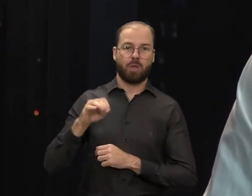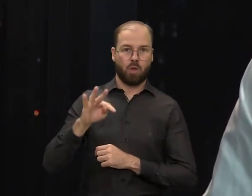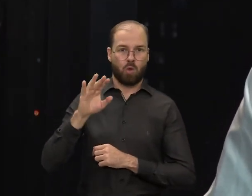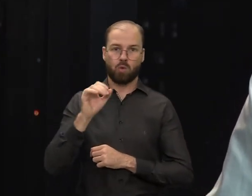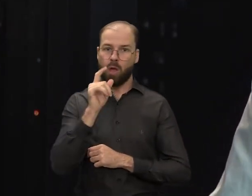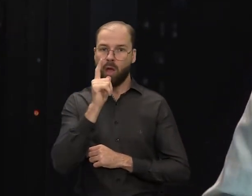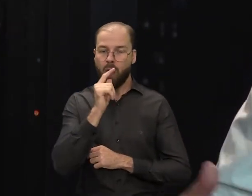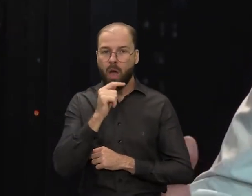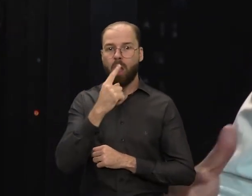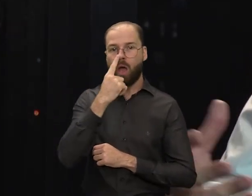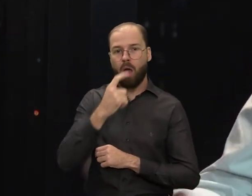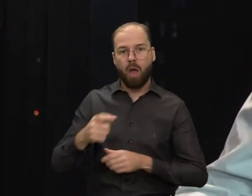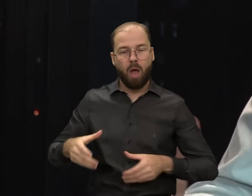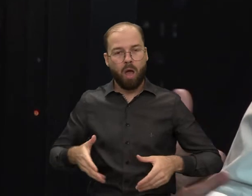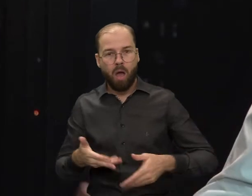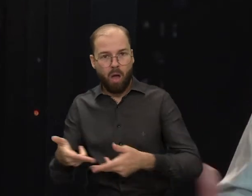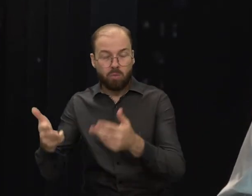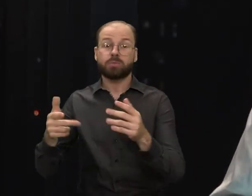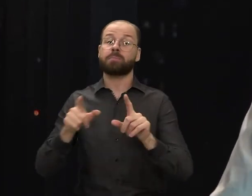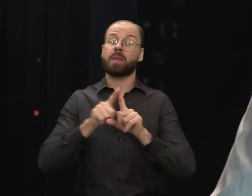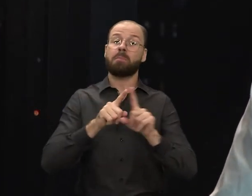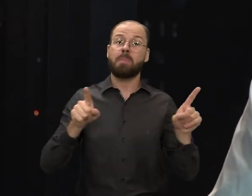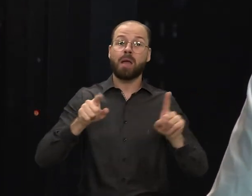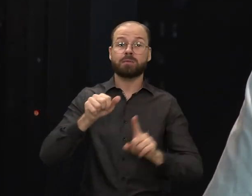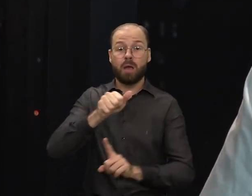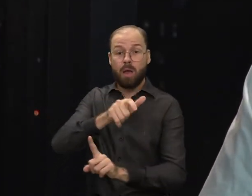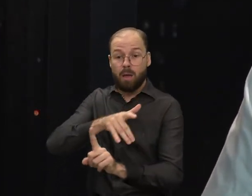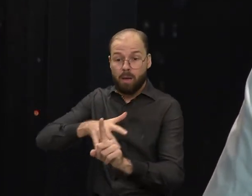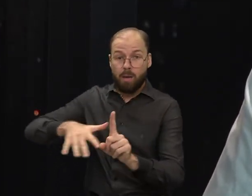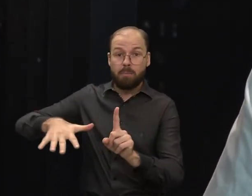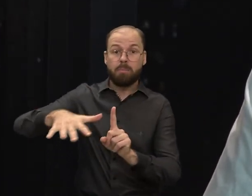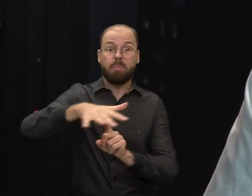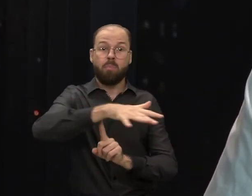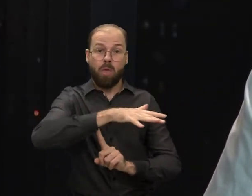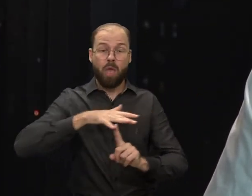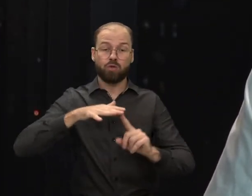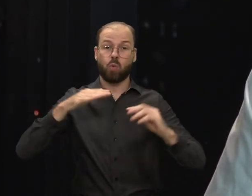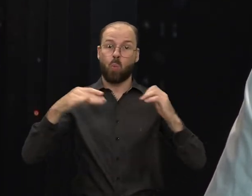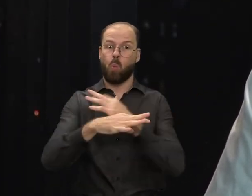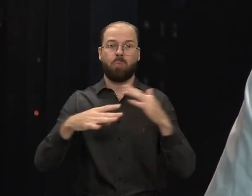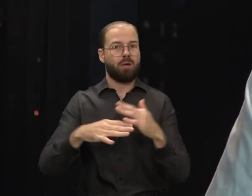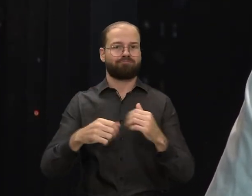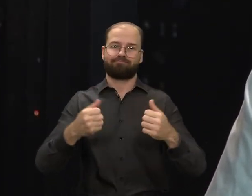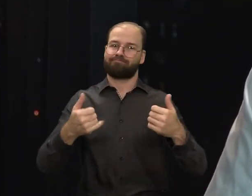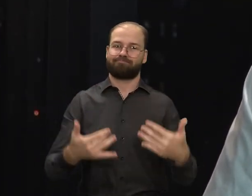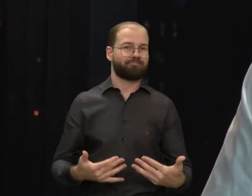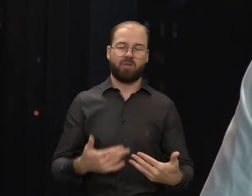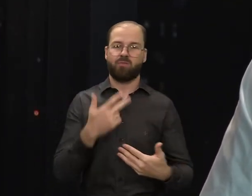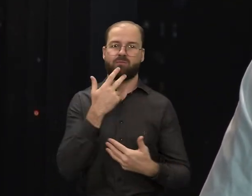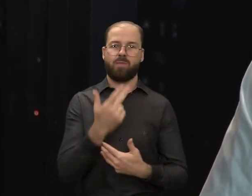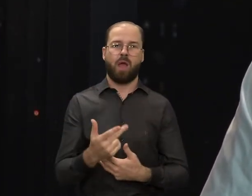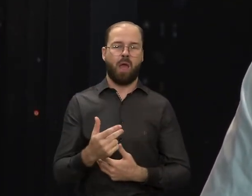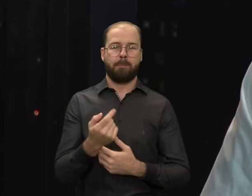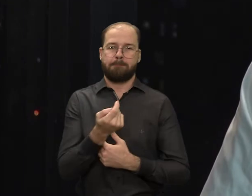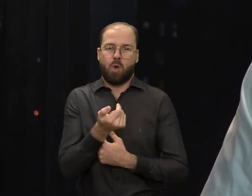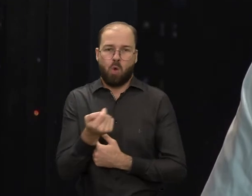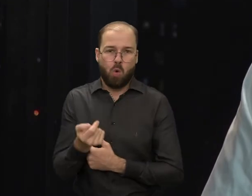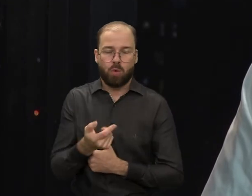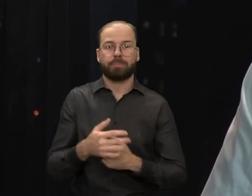mas não fala do meio ambiente urbano, né? Fala-se muito pouco disso aí.